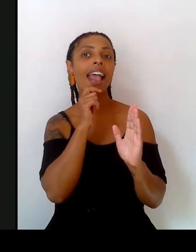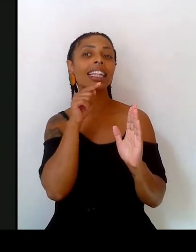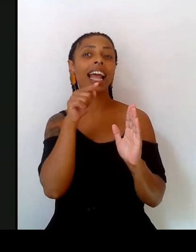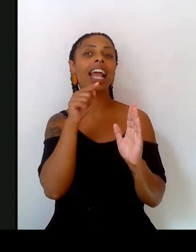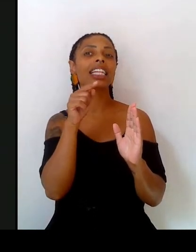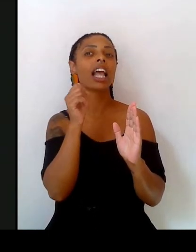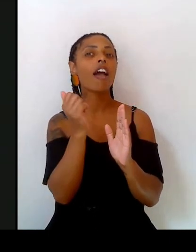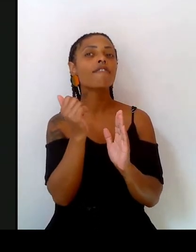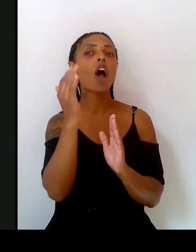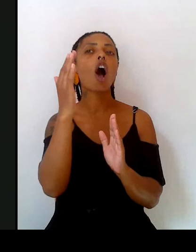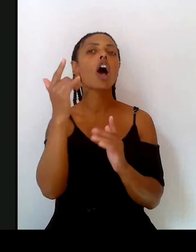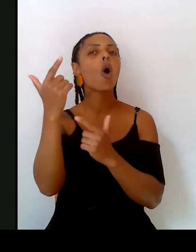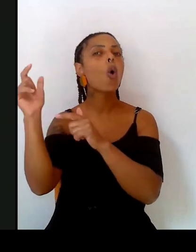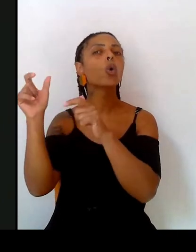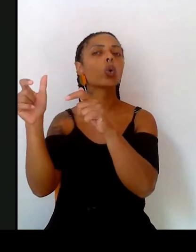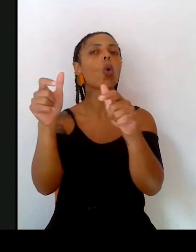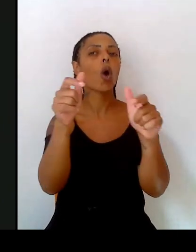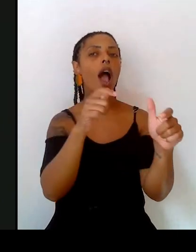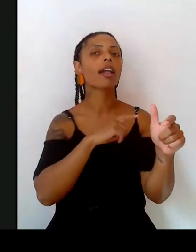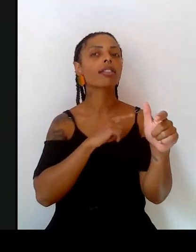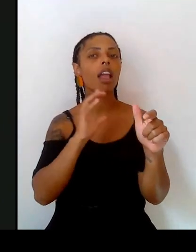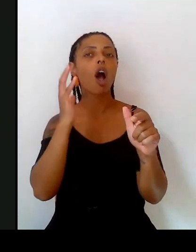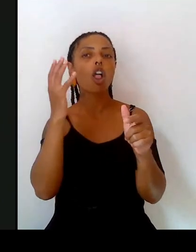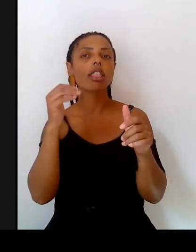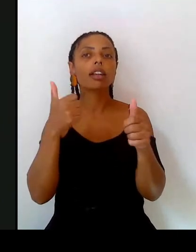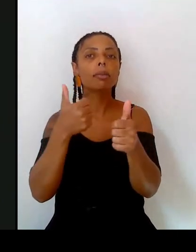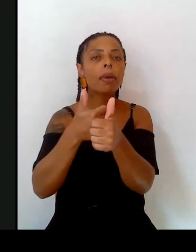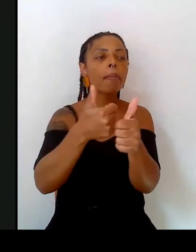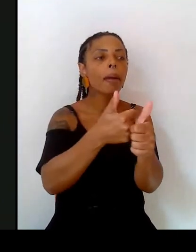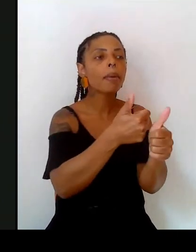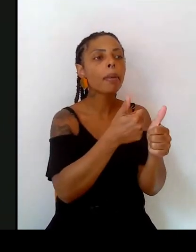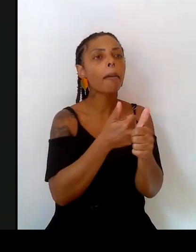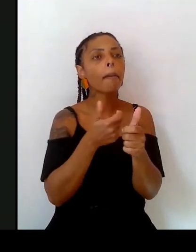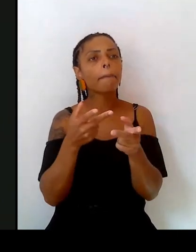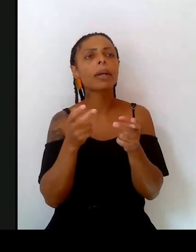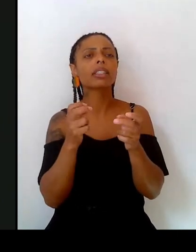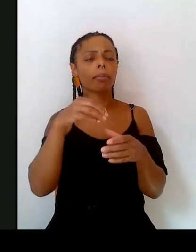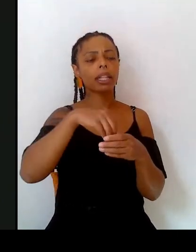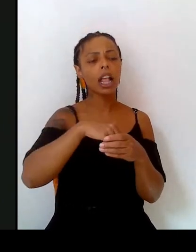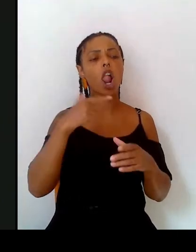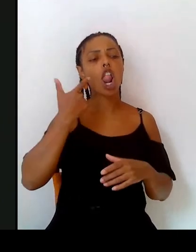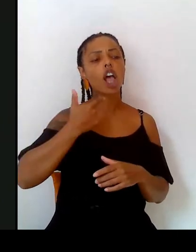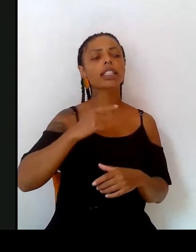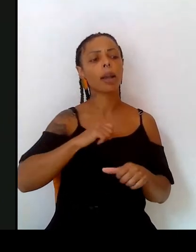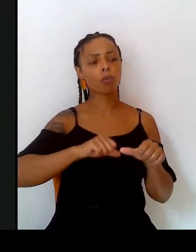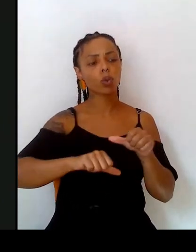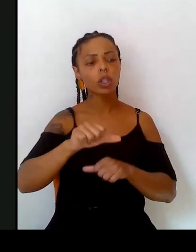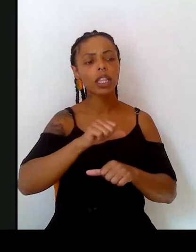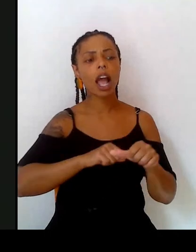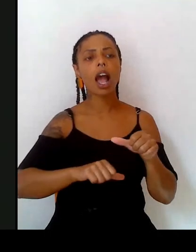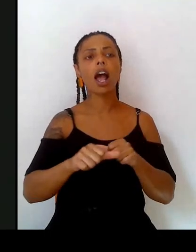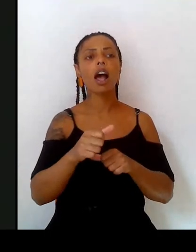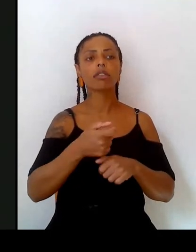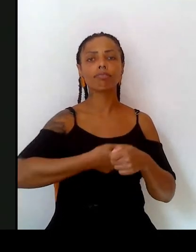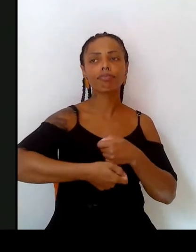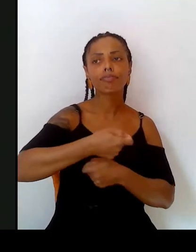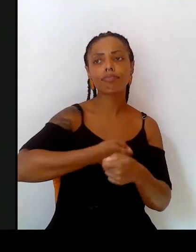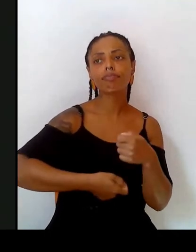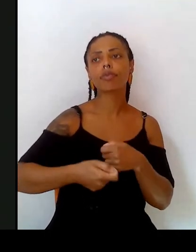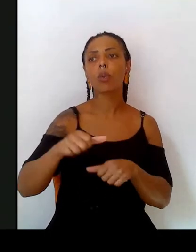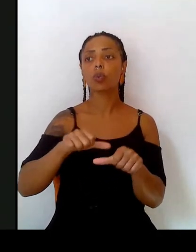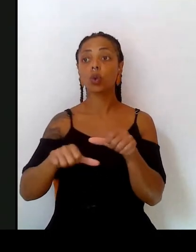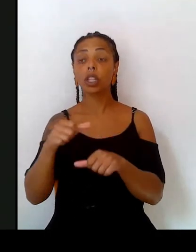nós Claro vimos mudanças comerciais políticas e é bom ter esse Marco